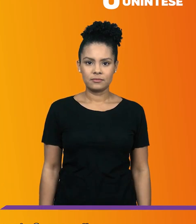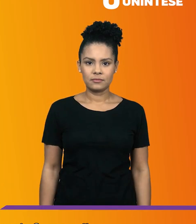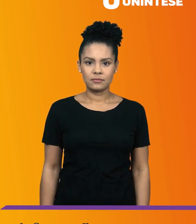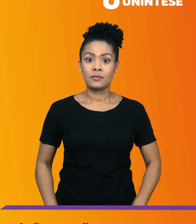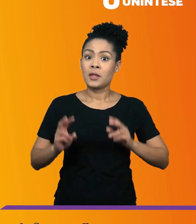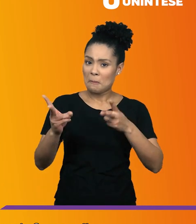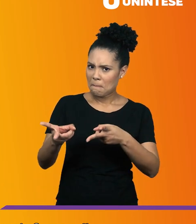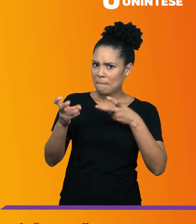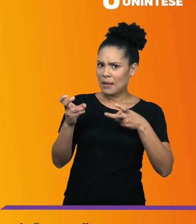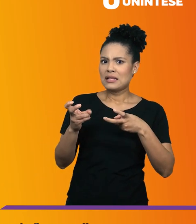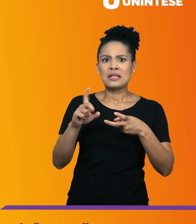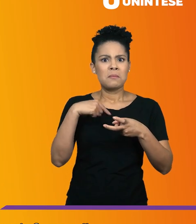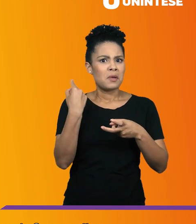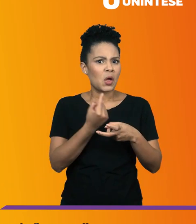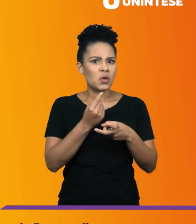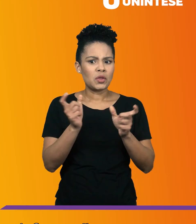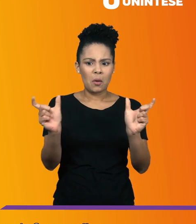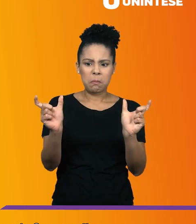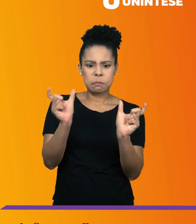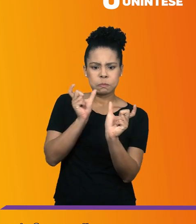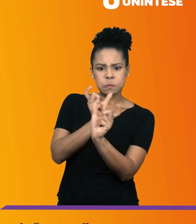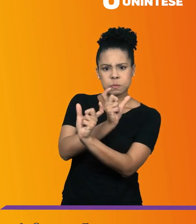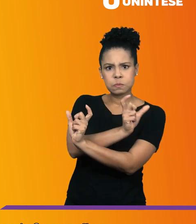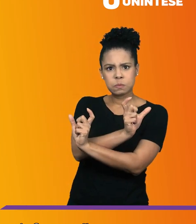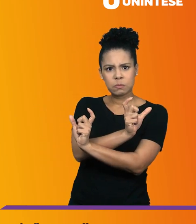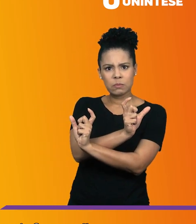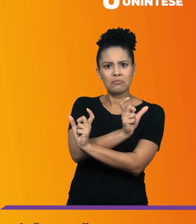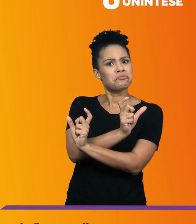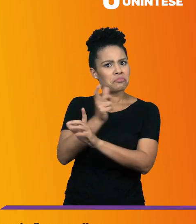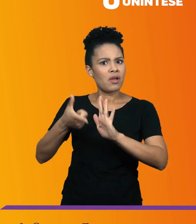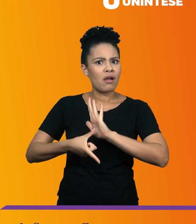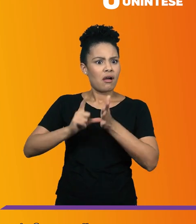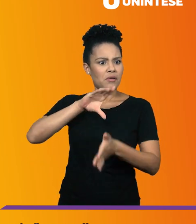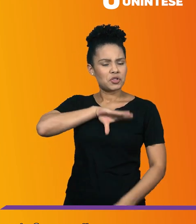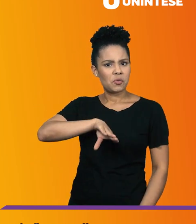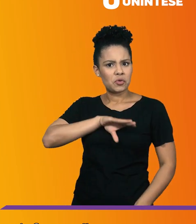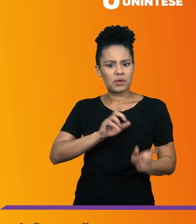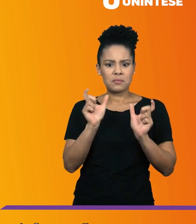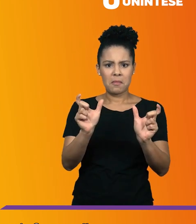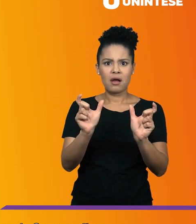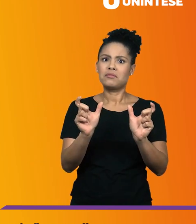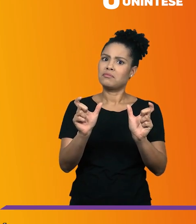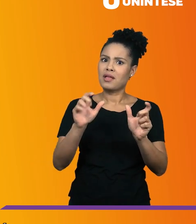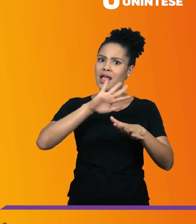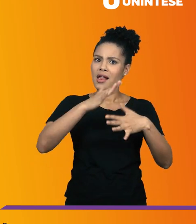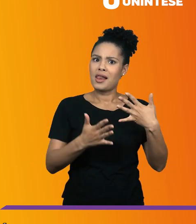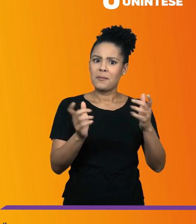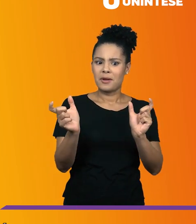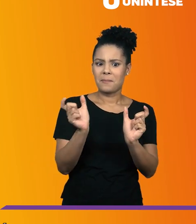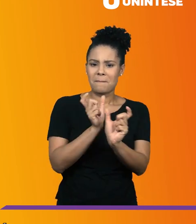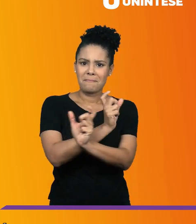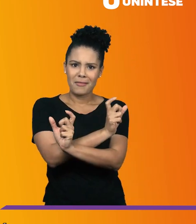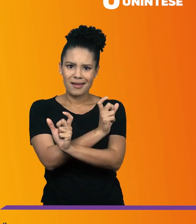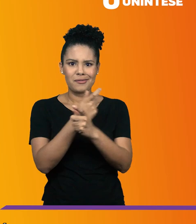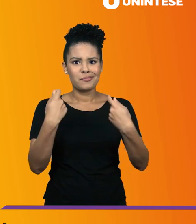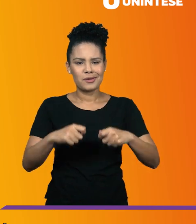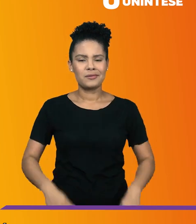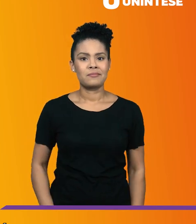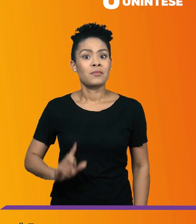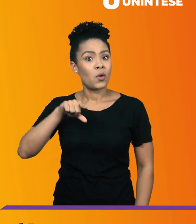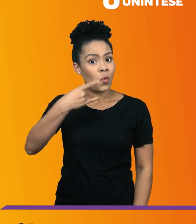Viram que nós mudamos de lugar as informações que estavam na frase em português? O próximo exemplo